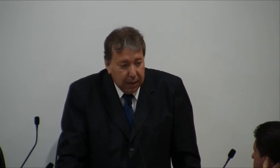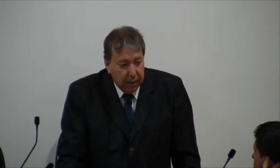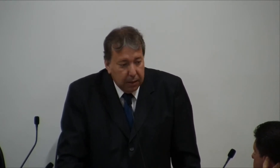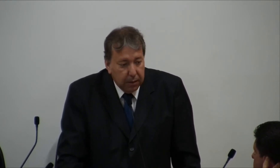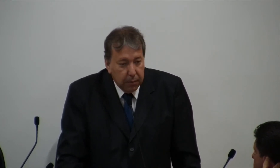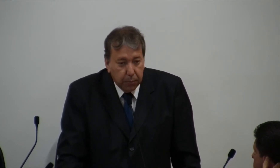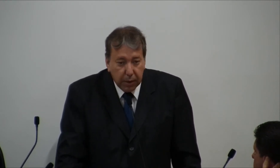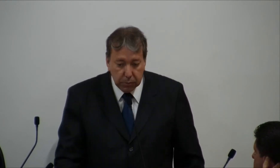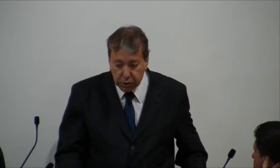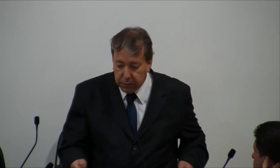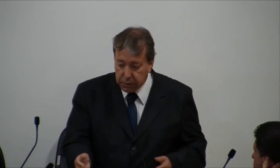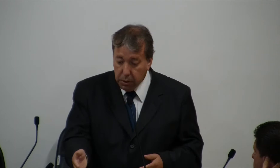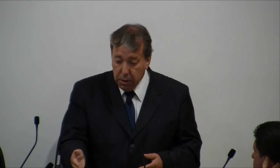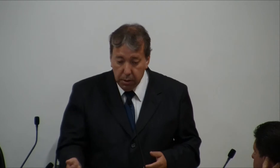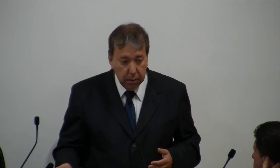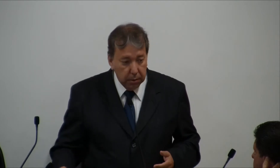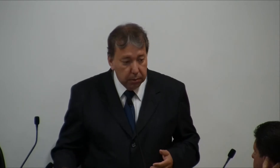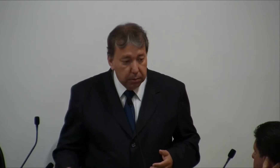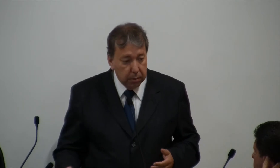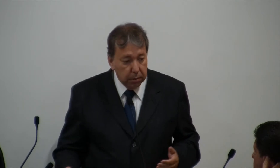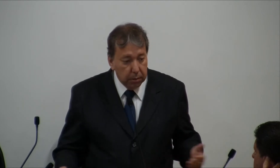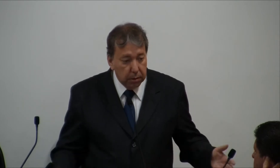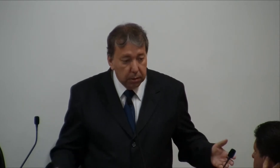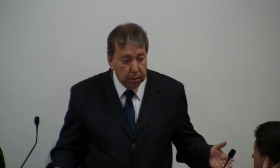casa dela, por causa do serviço?